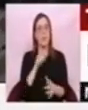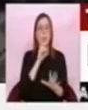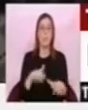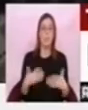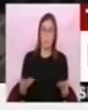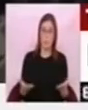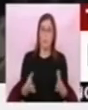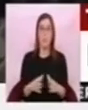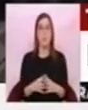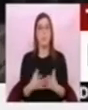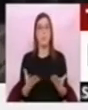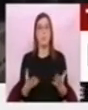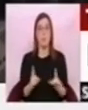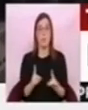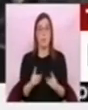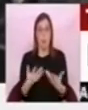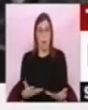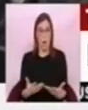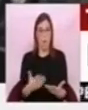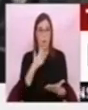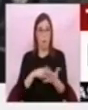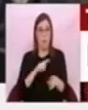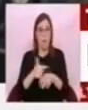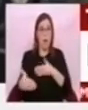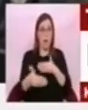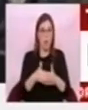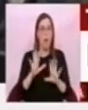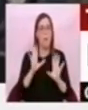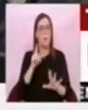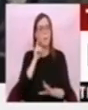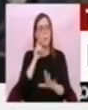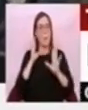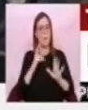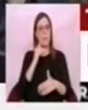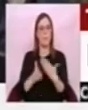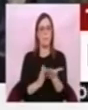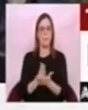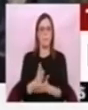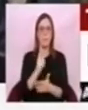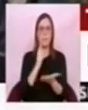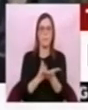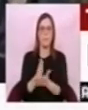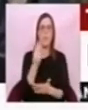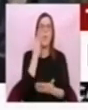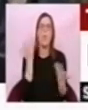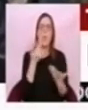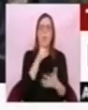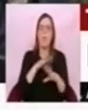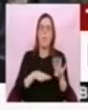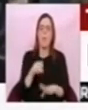possíveis, não só agora no curto prazo, mas que garantam que como, por exemplo, a continuidade... Como é que poderia ser